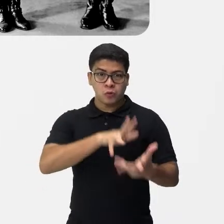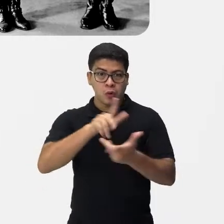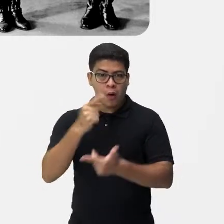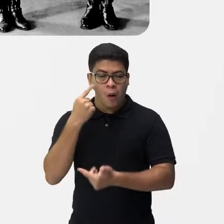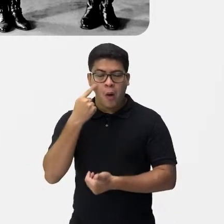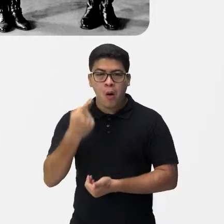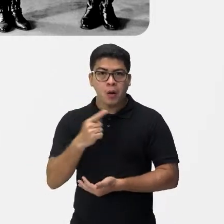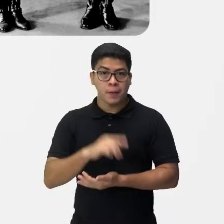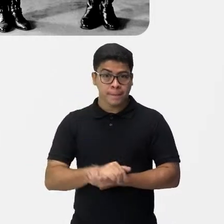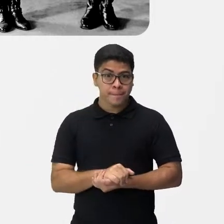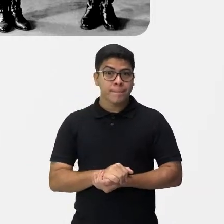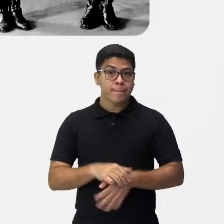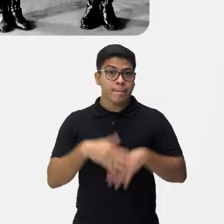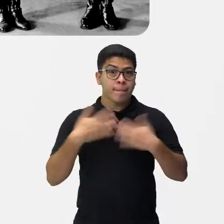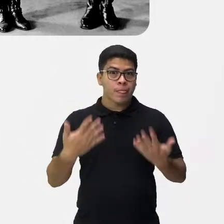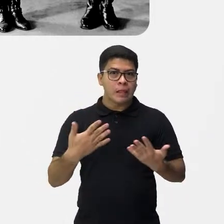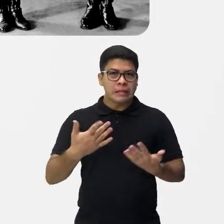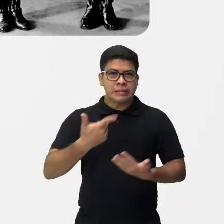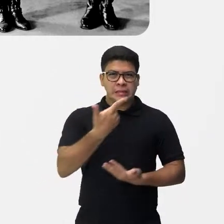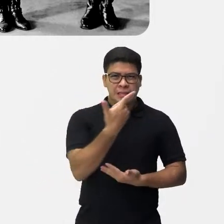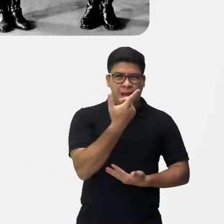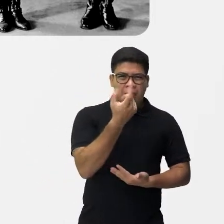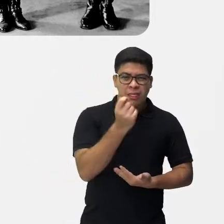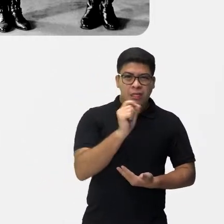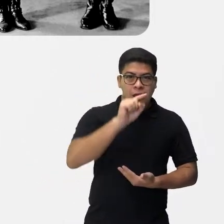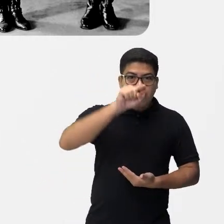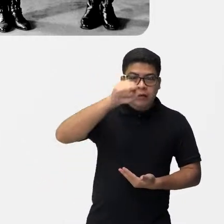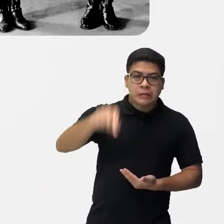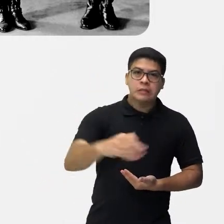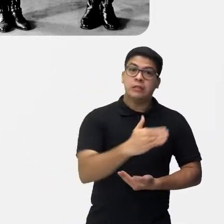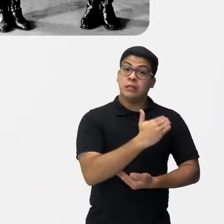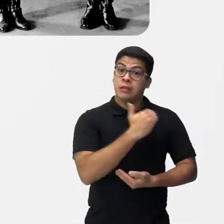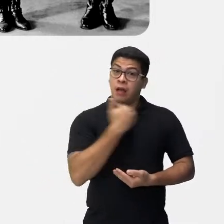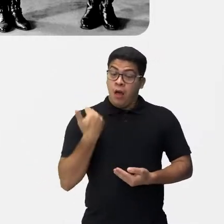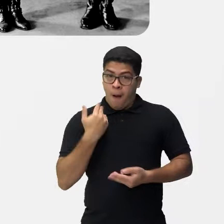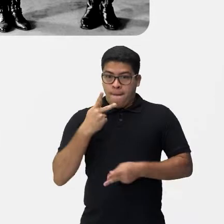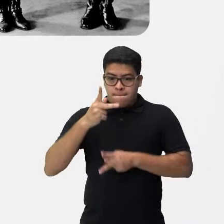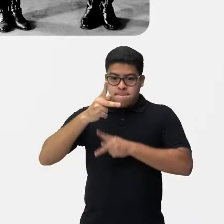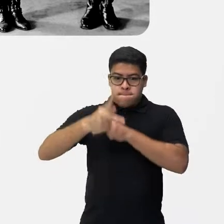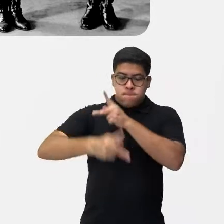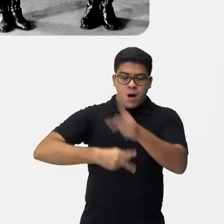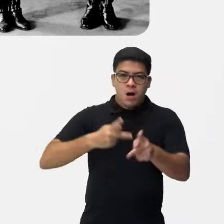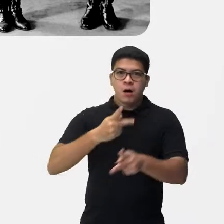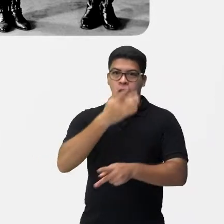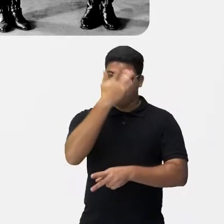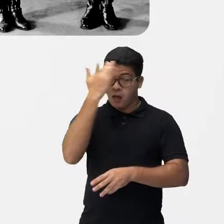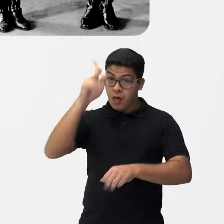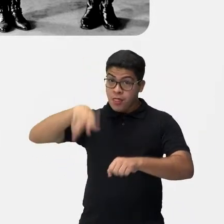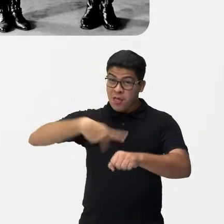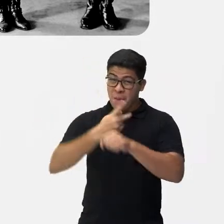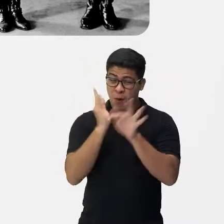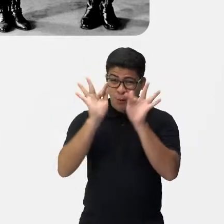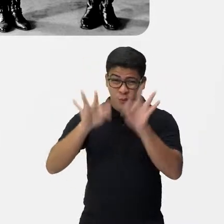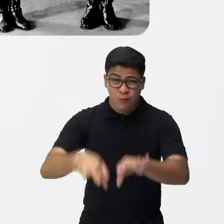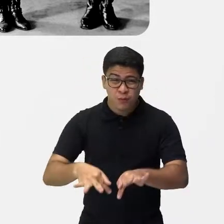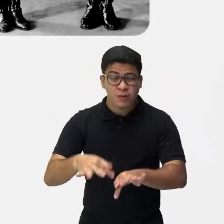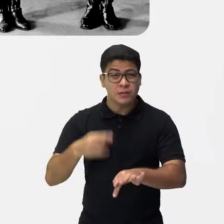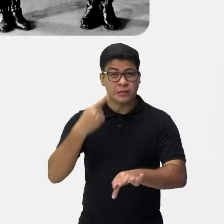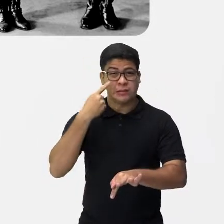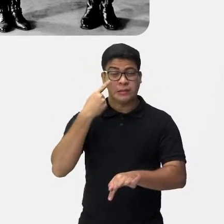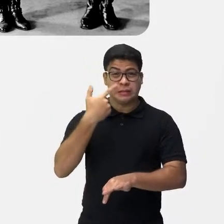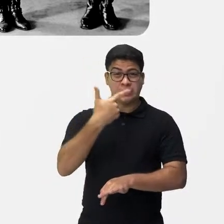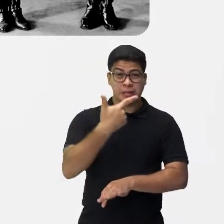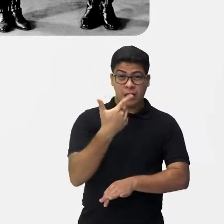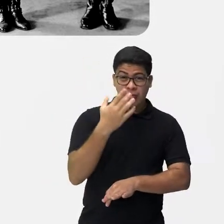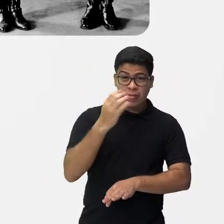aí uma média de 70 milhões de mortos após a Segunda Guerra Mundial. Então a gente vai ver